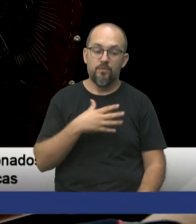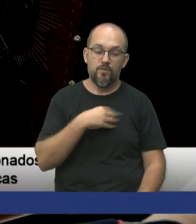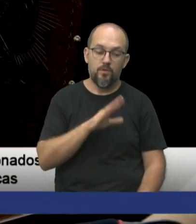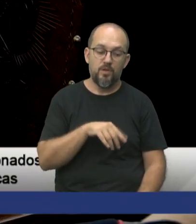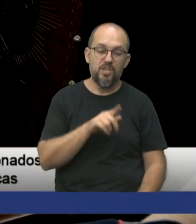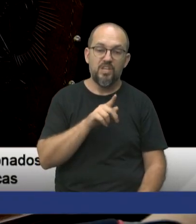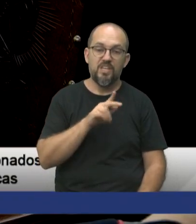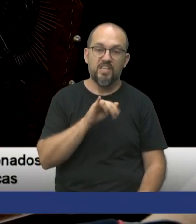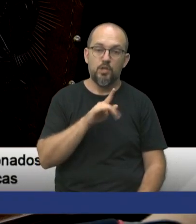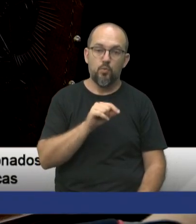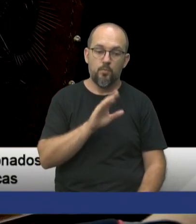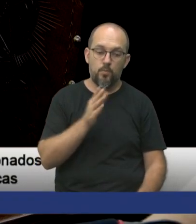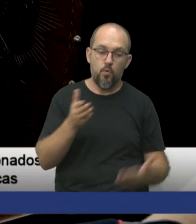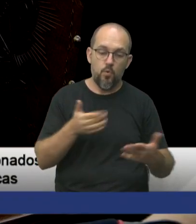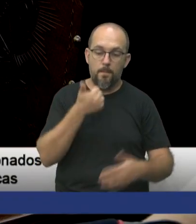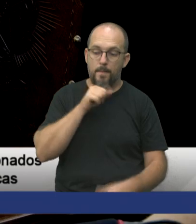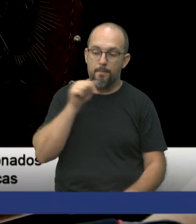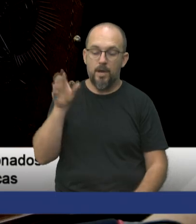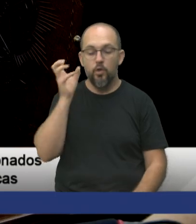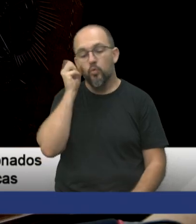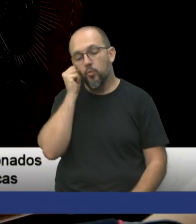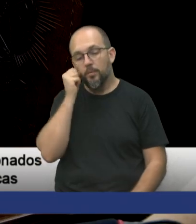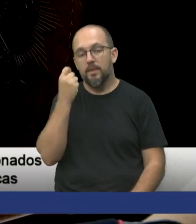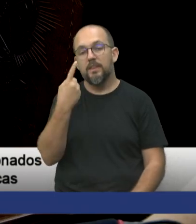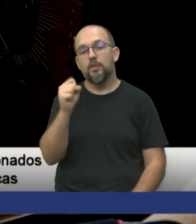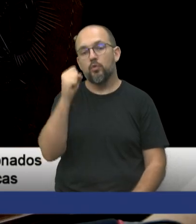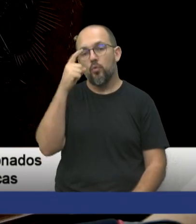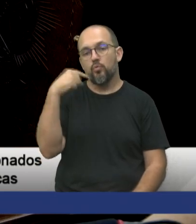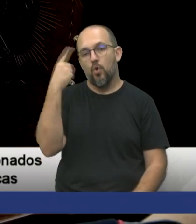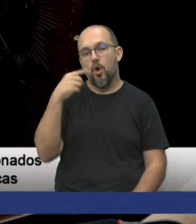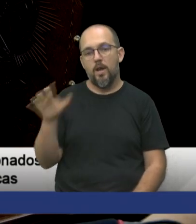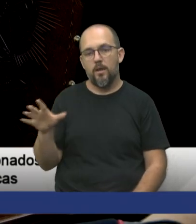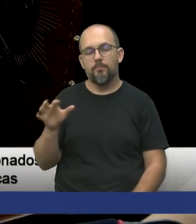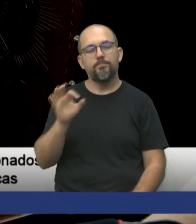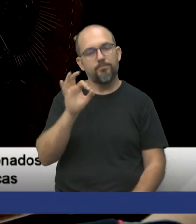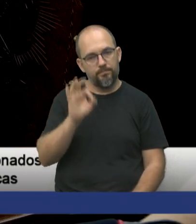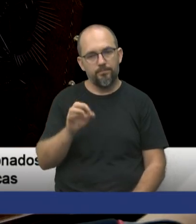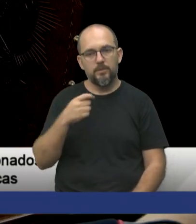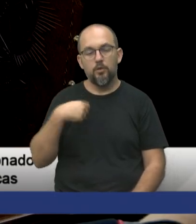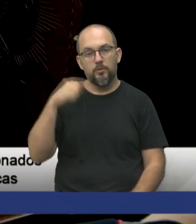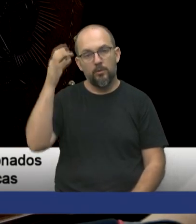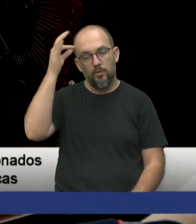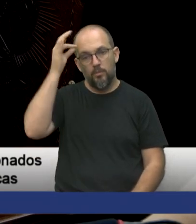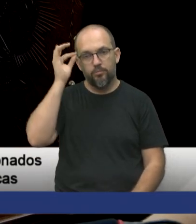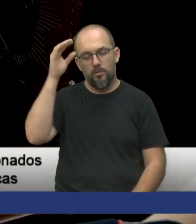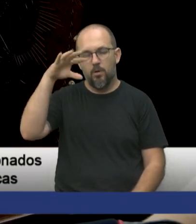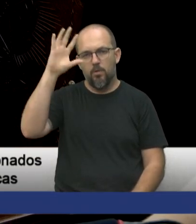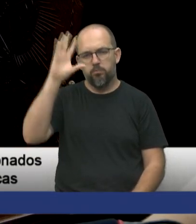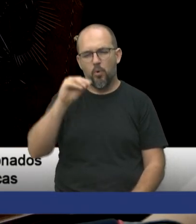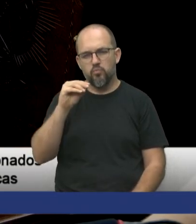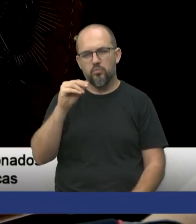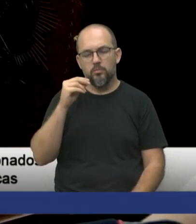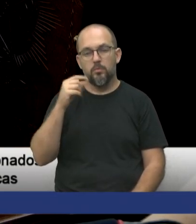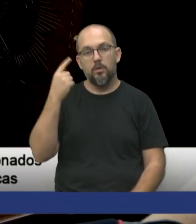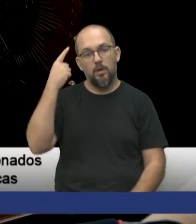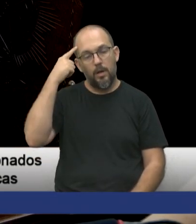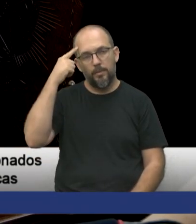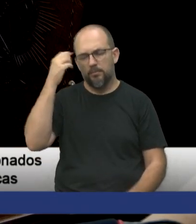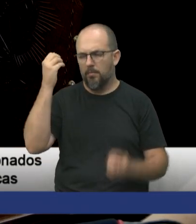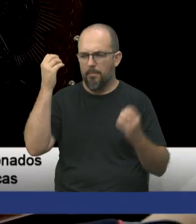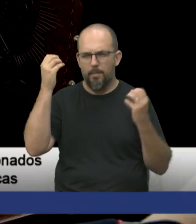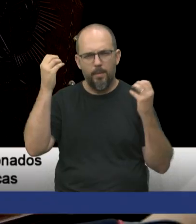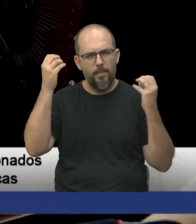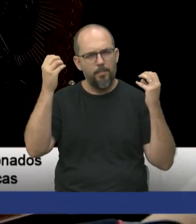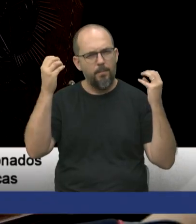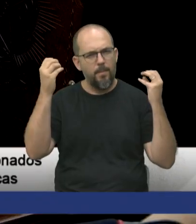dormir 18 horas. E é assim, é desligar a chave, porque a cabeça não para um minuto. Hoje eu